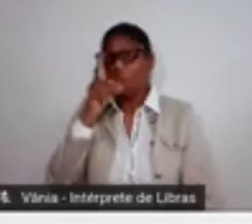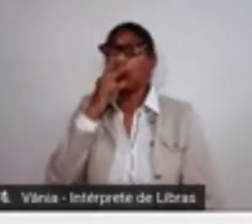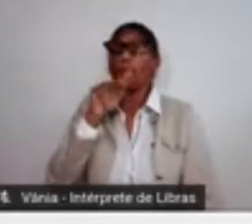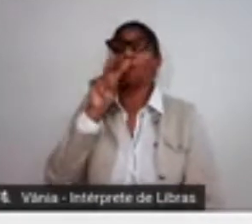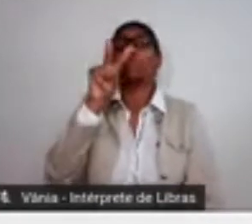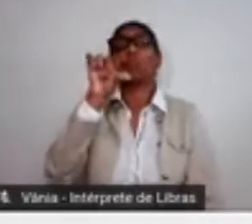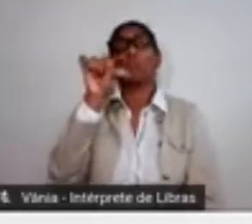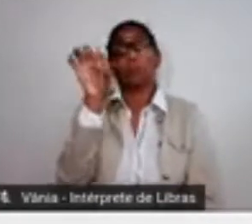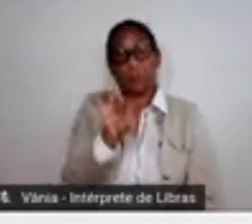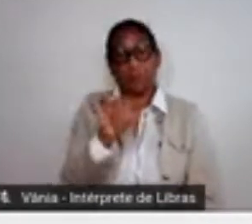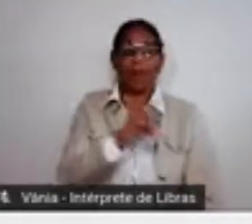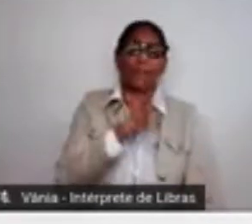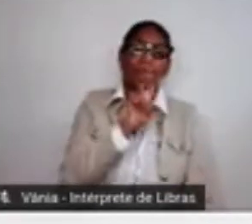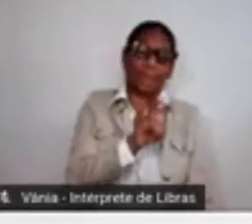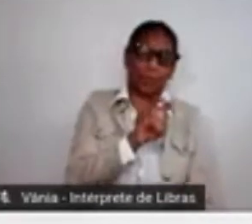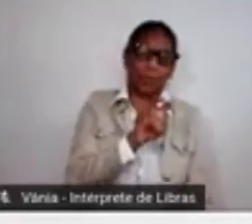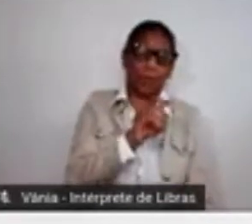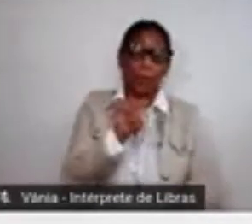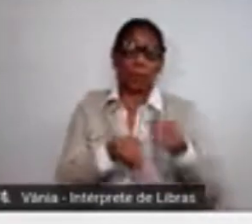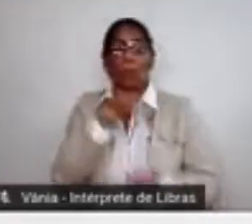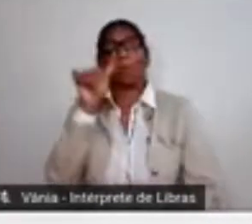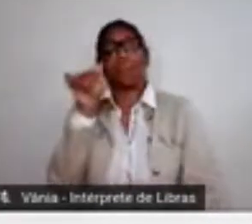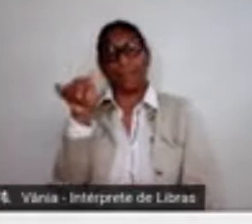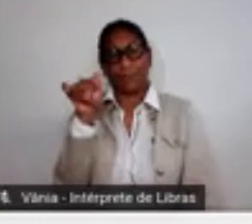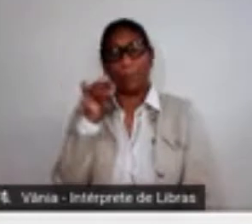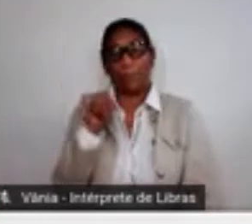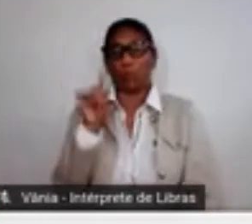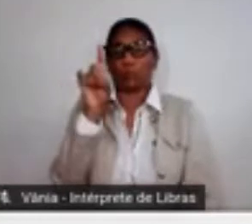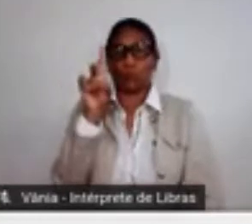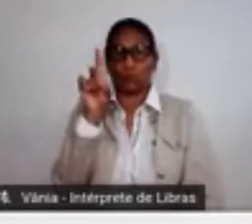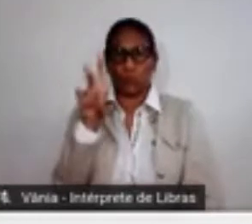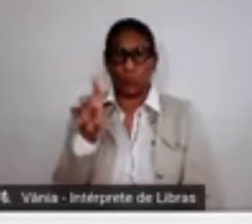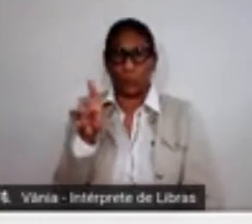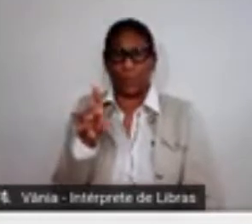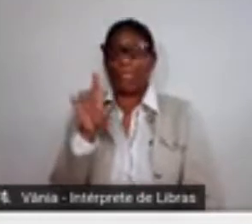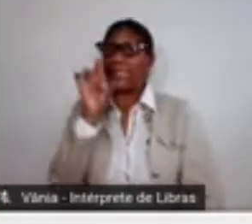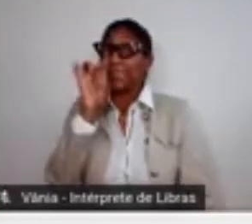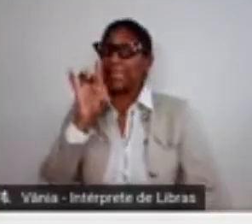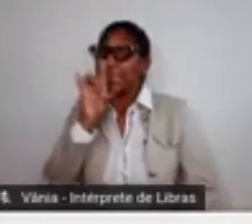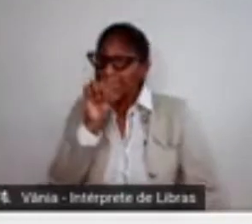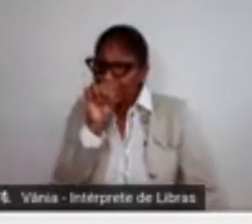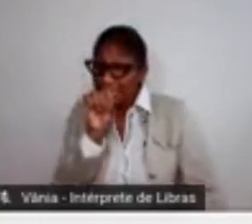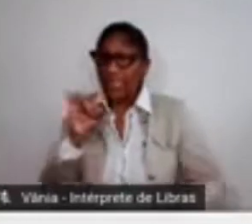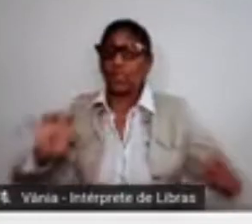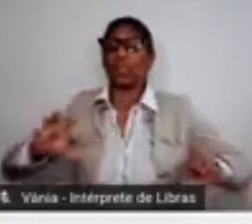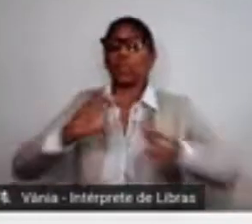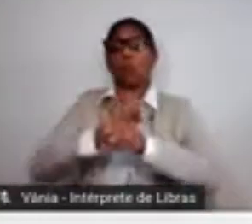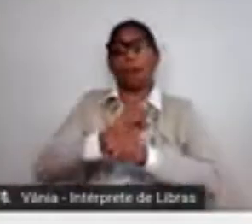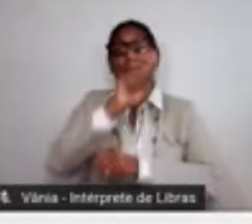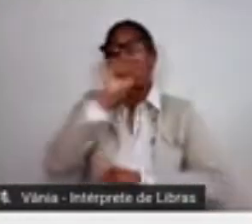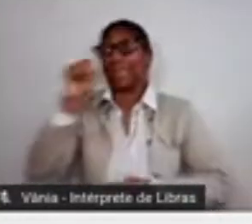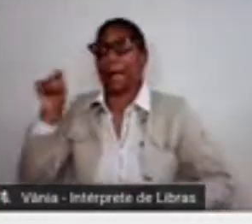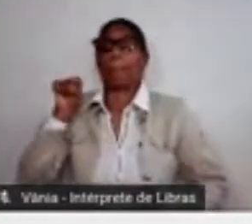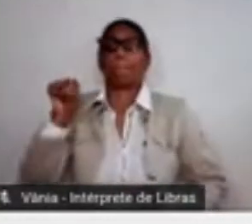fez sair de 5,5 para 7,12 para cada 100 mil habitantes de hospitalizações, o que ainda é abaixo,